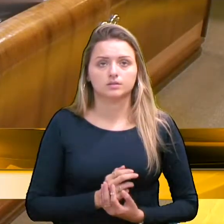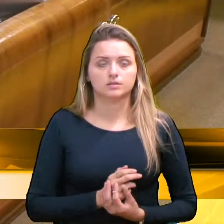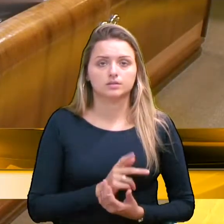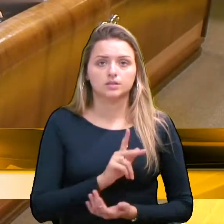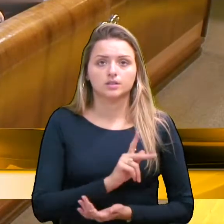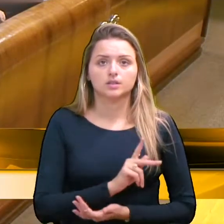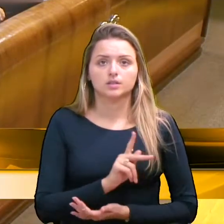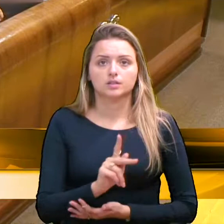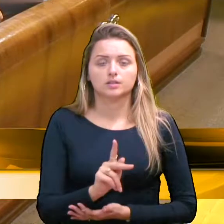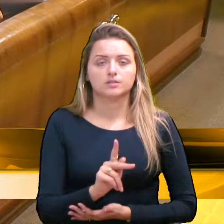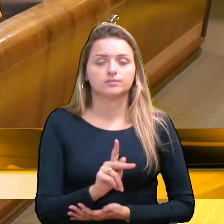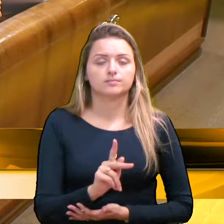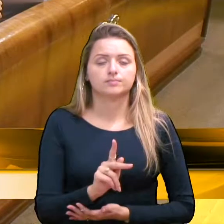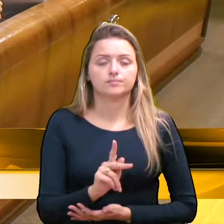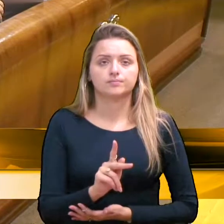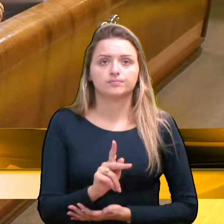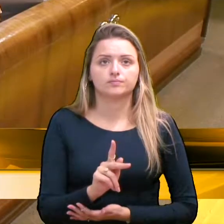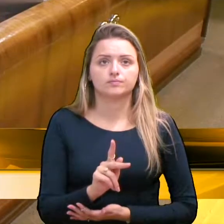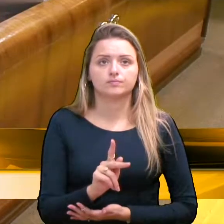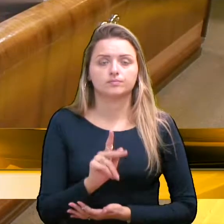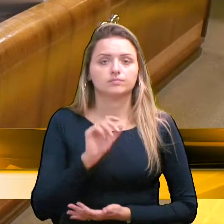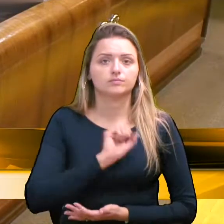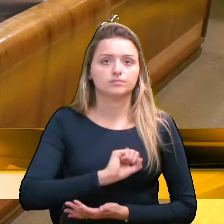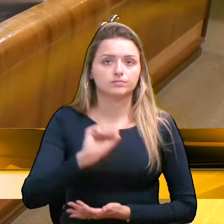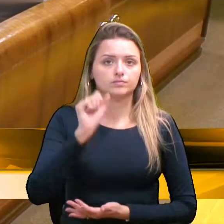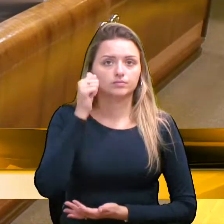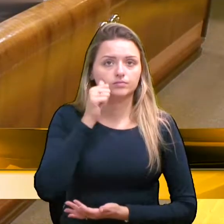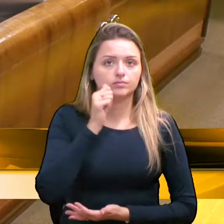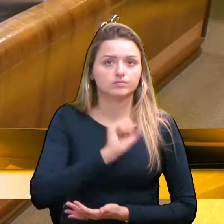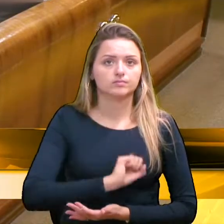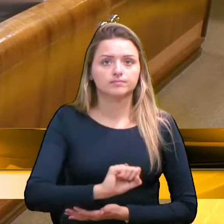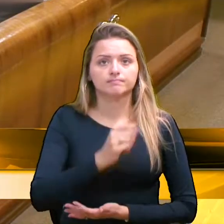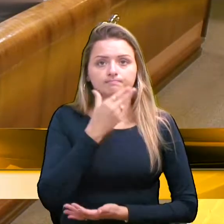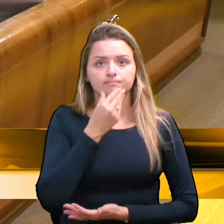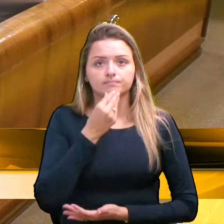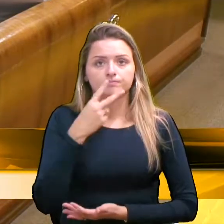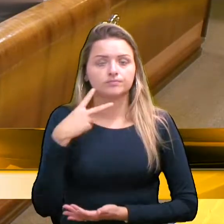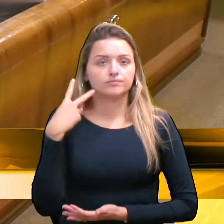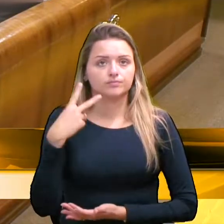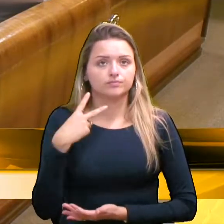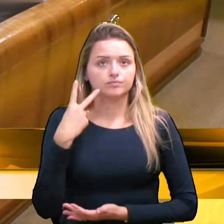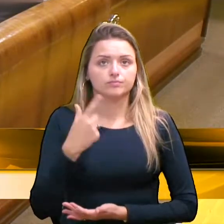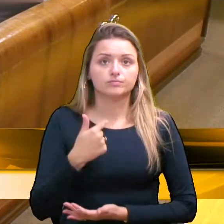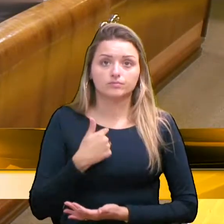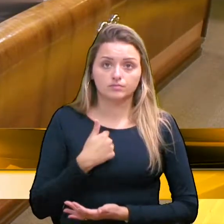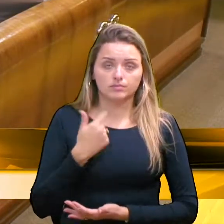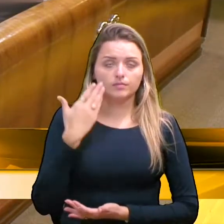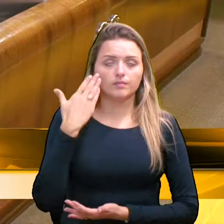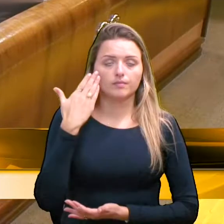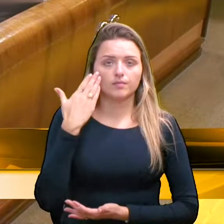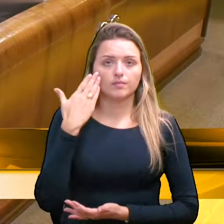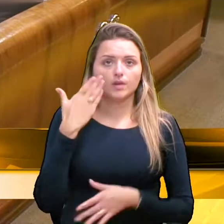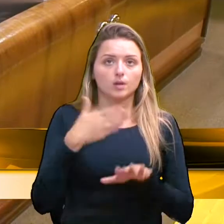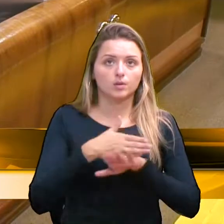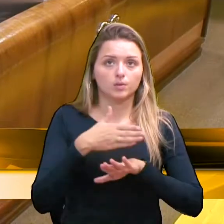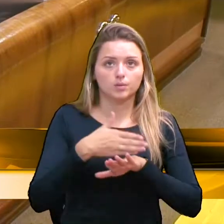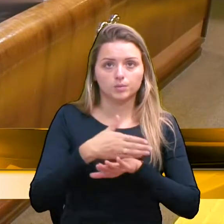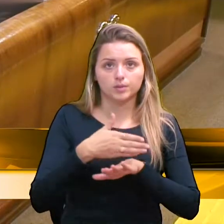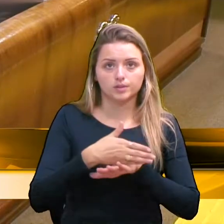Senhor presidente, senhoras vereadoras e senhores vereadores, eu sei que participei da